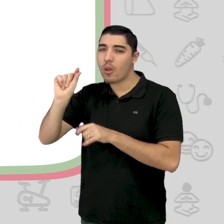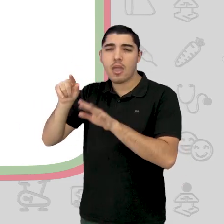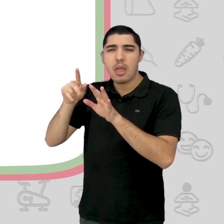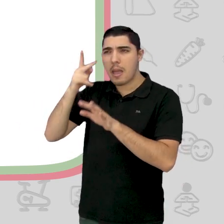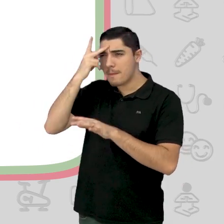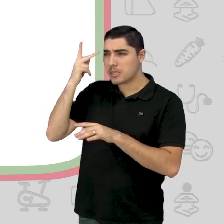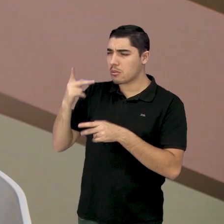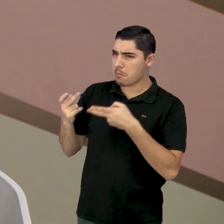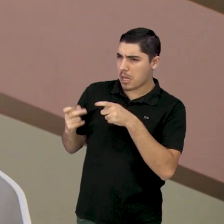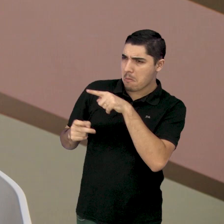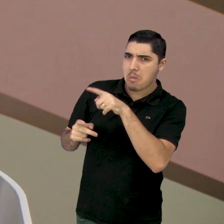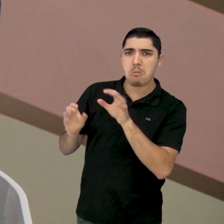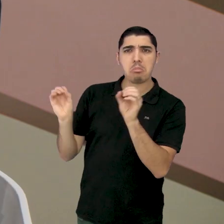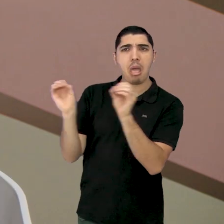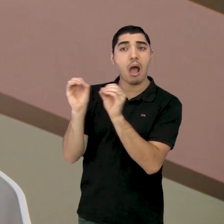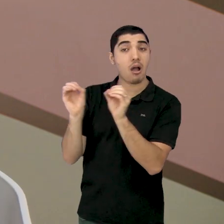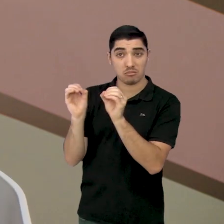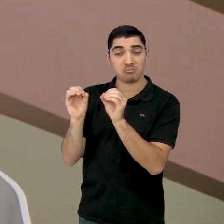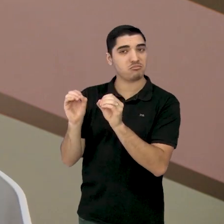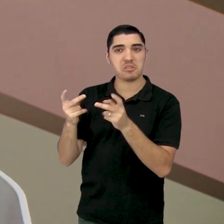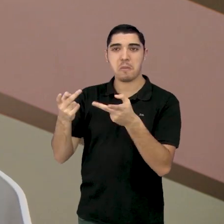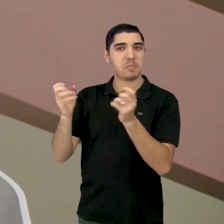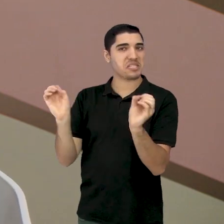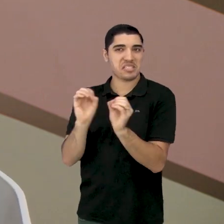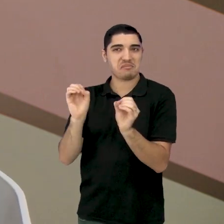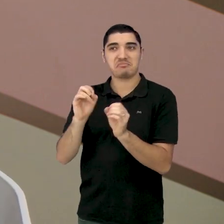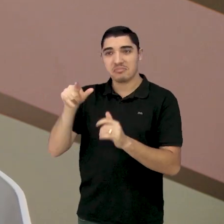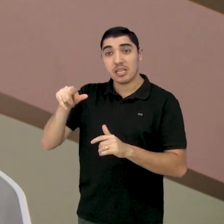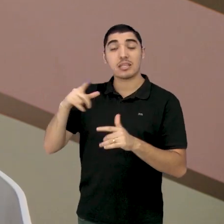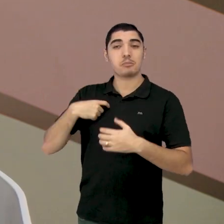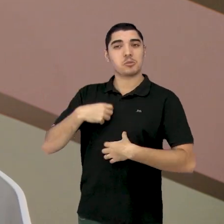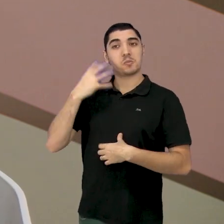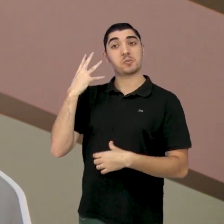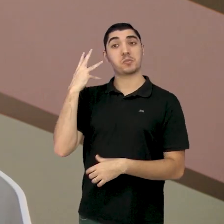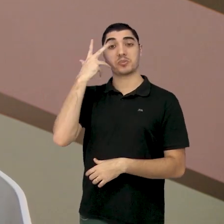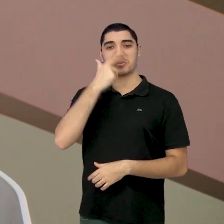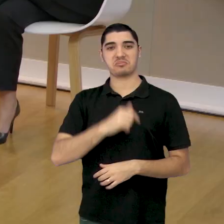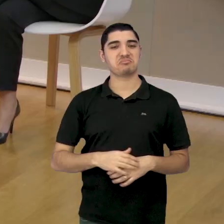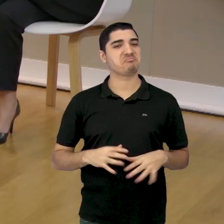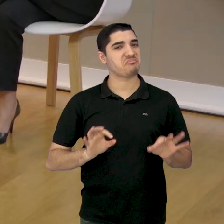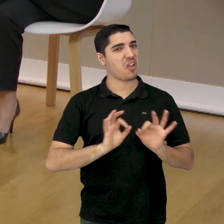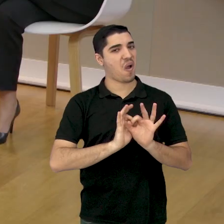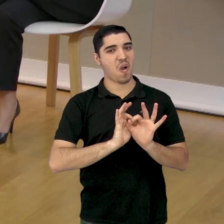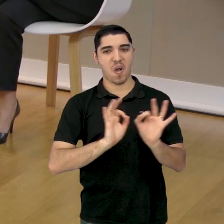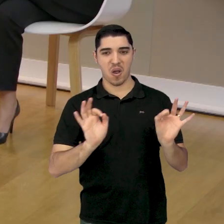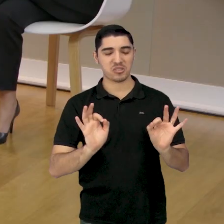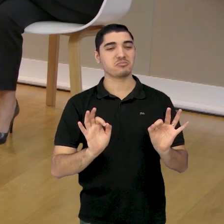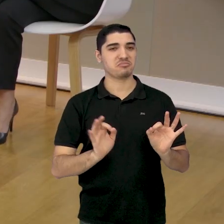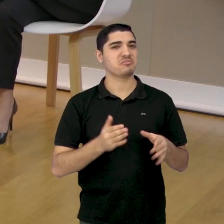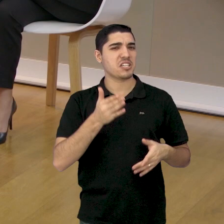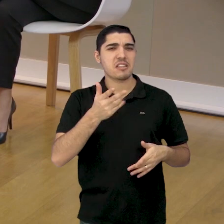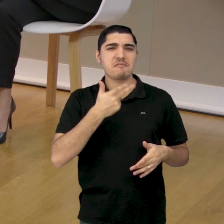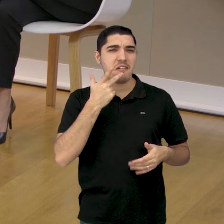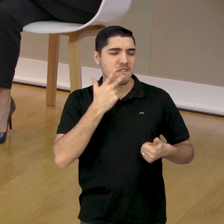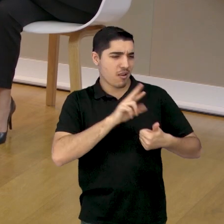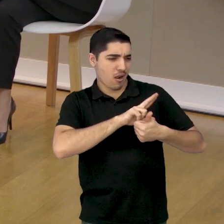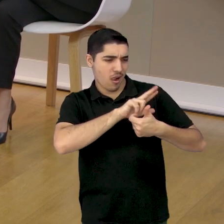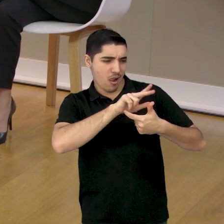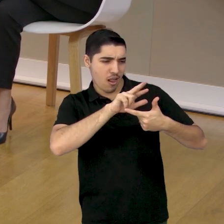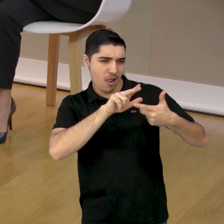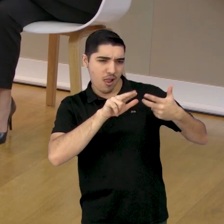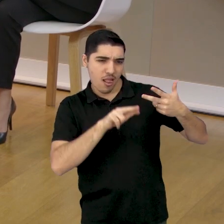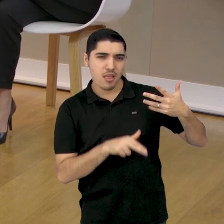delicado, que ninguém fala, ele fez alguma coisa, né? Fica bem mais bonito e harmônico, né? Ótimo. Bom, doutora Bruna, falamos sobre